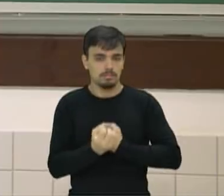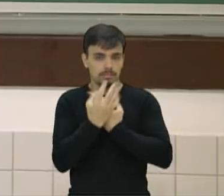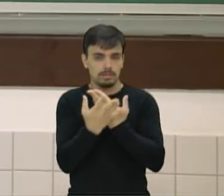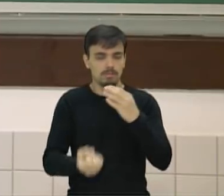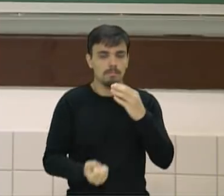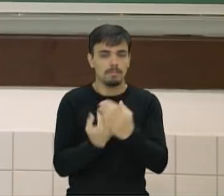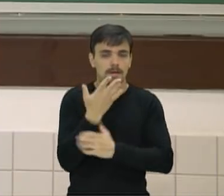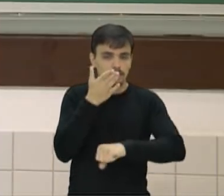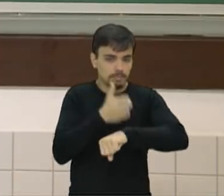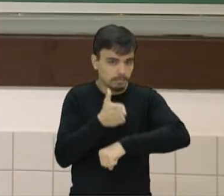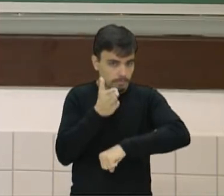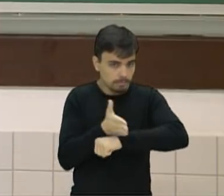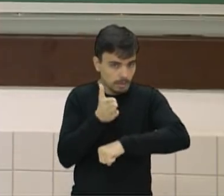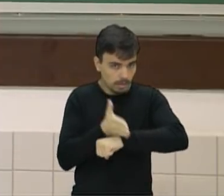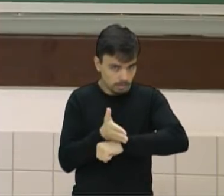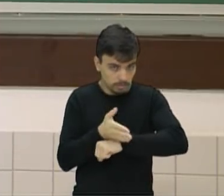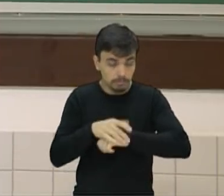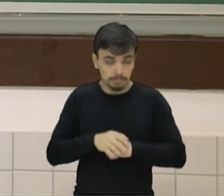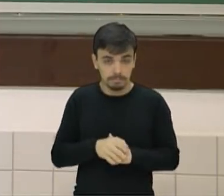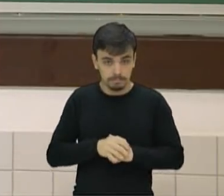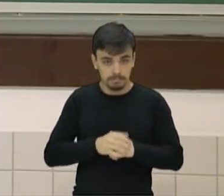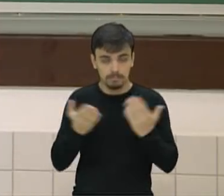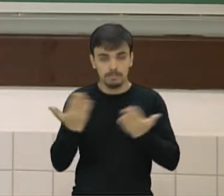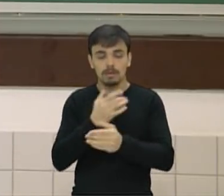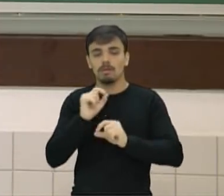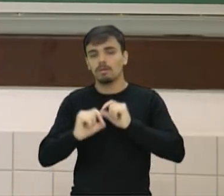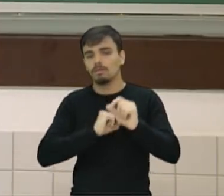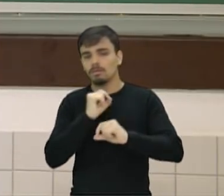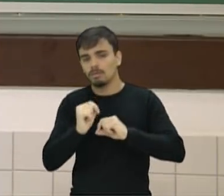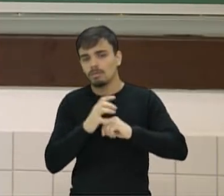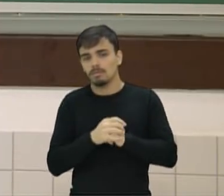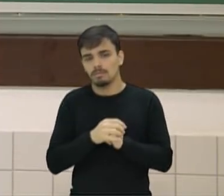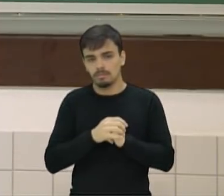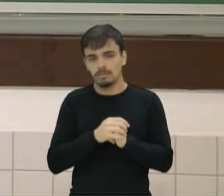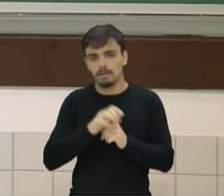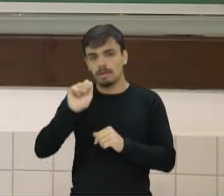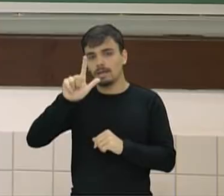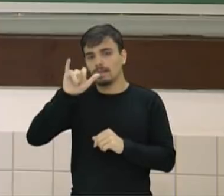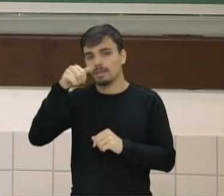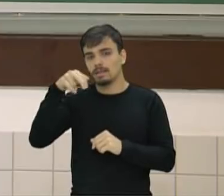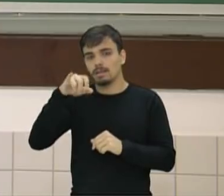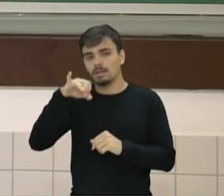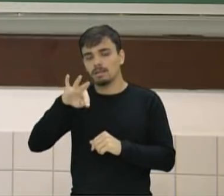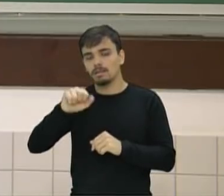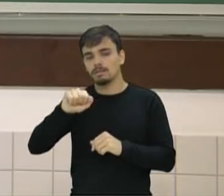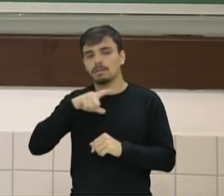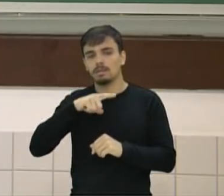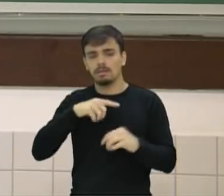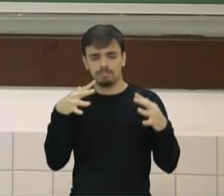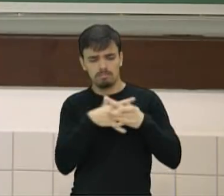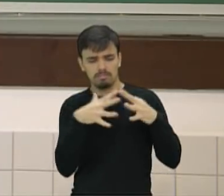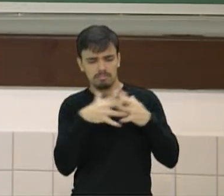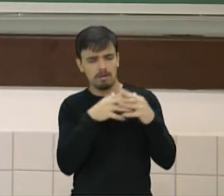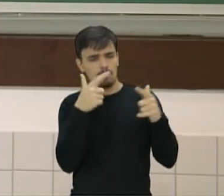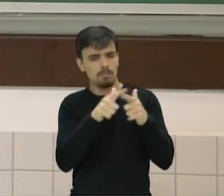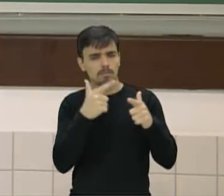Moderna. No conto Alienista, há uma confusão, há um problema, e cada um tem a liberdade de expor